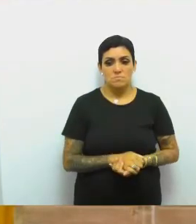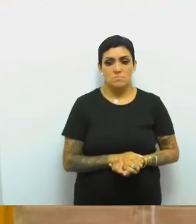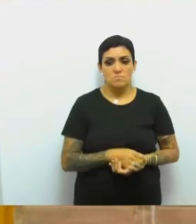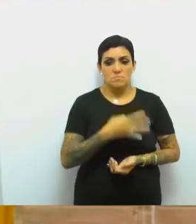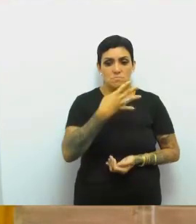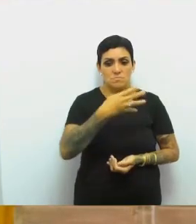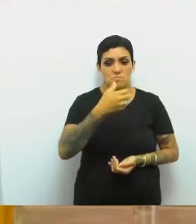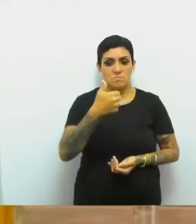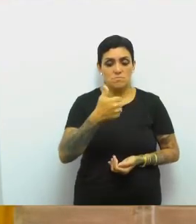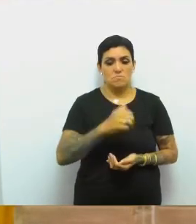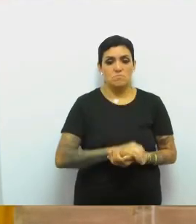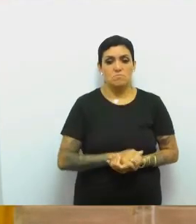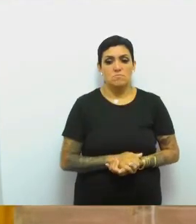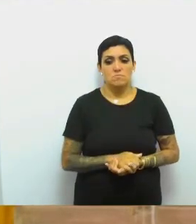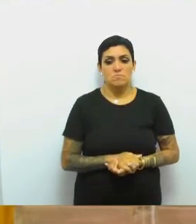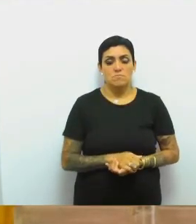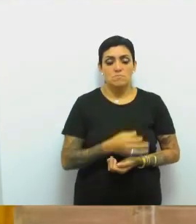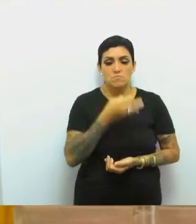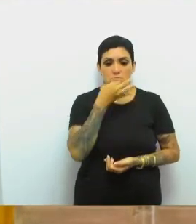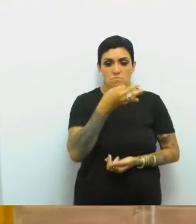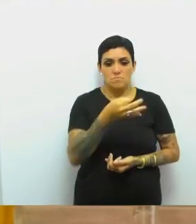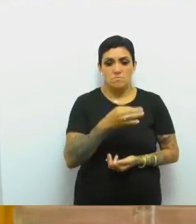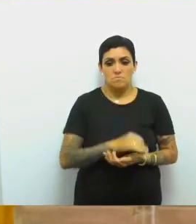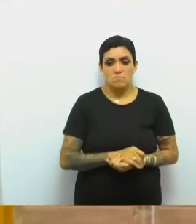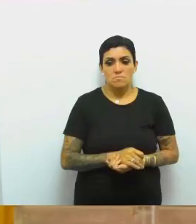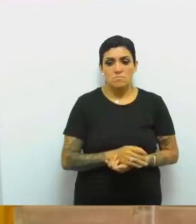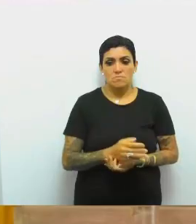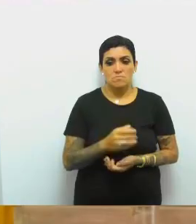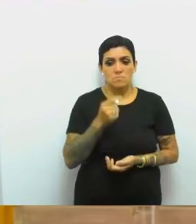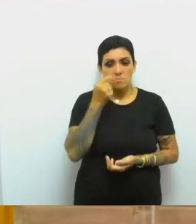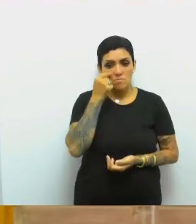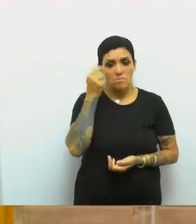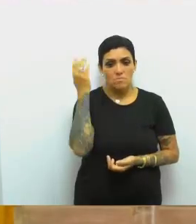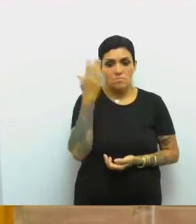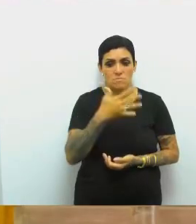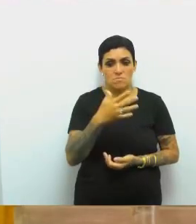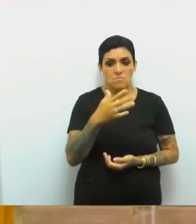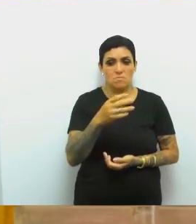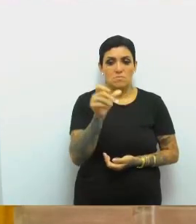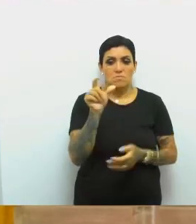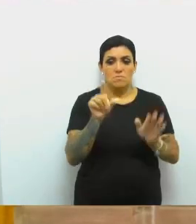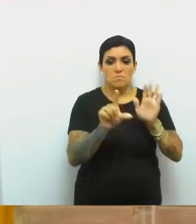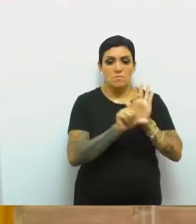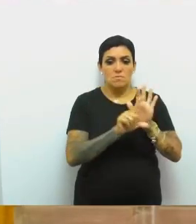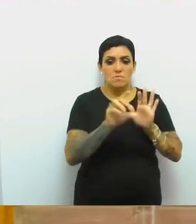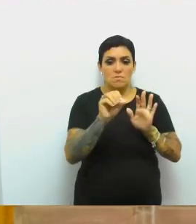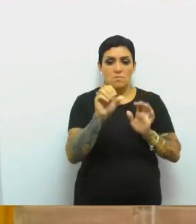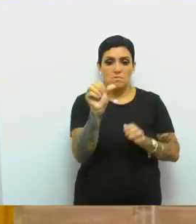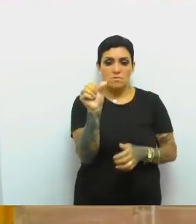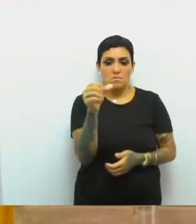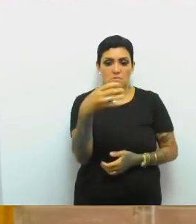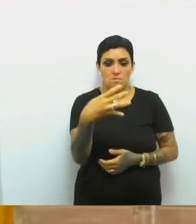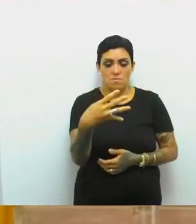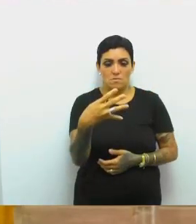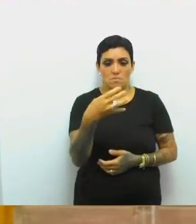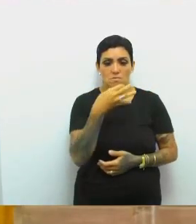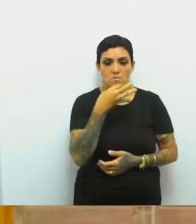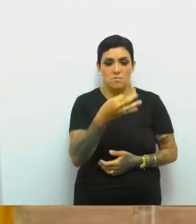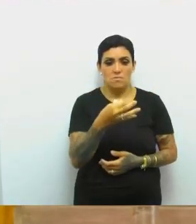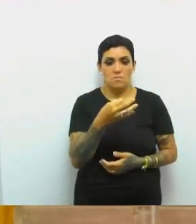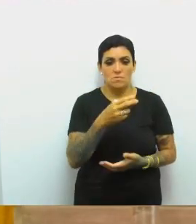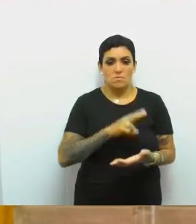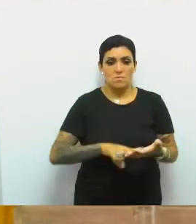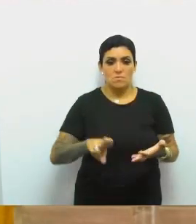Comissão de Finanças, opinando pela aprovação do projeto de lei 064, objeto da mensagem 056,